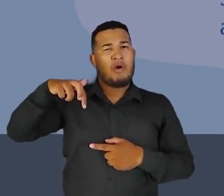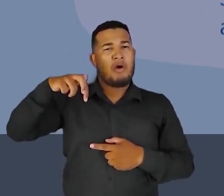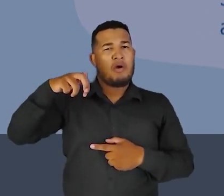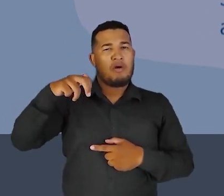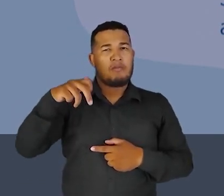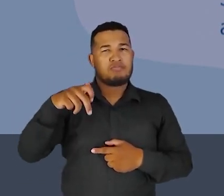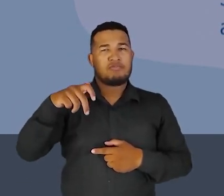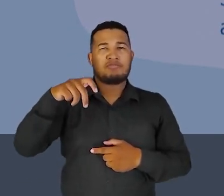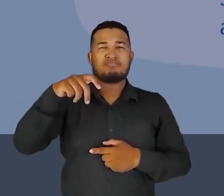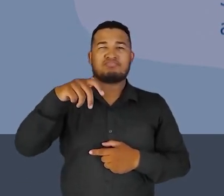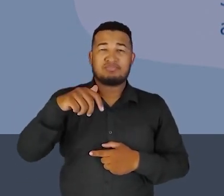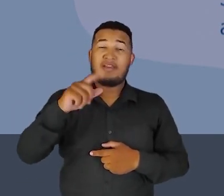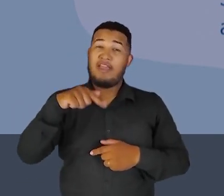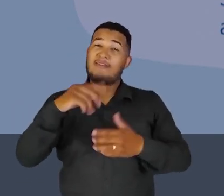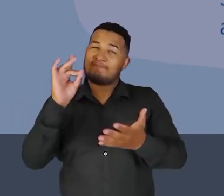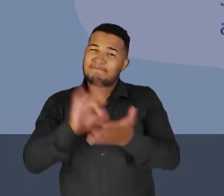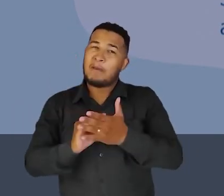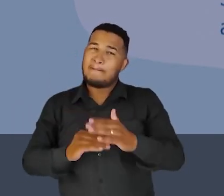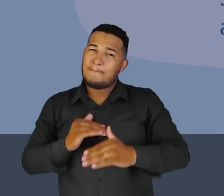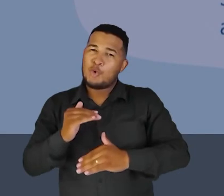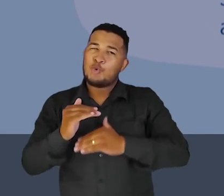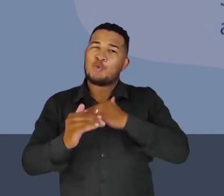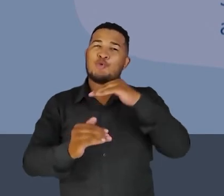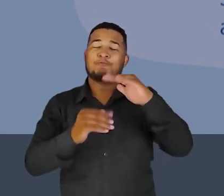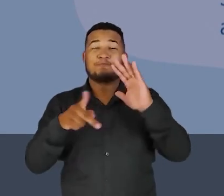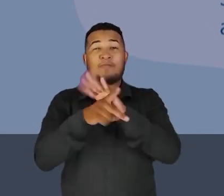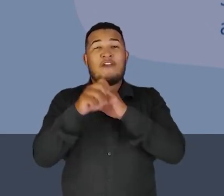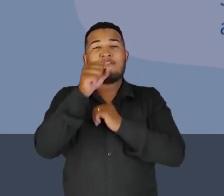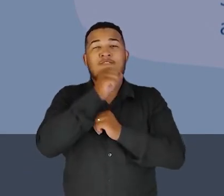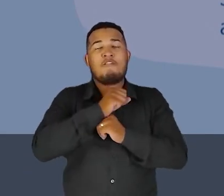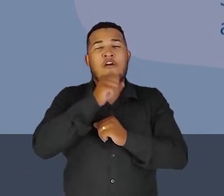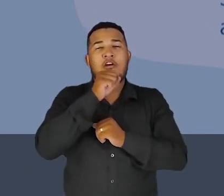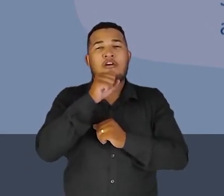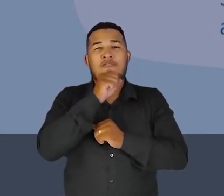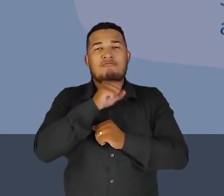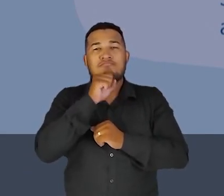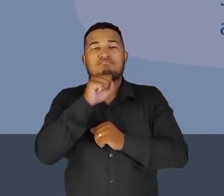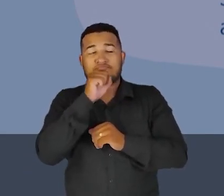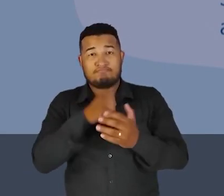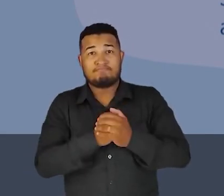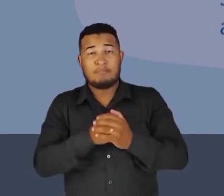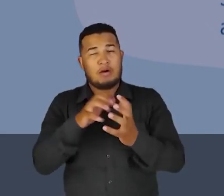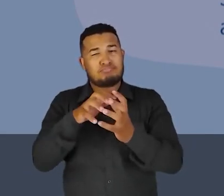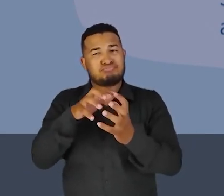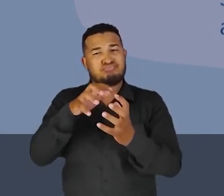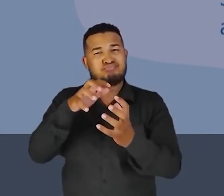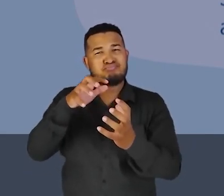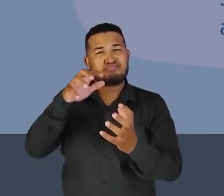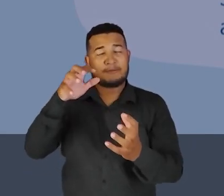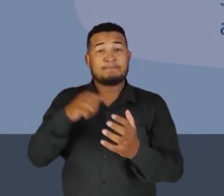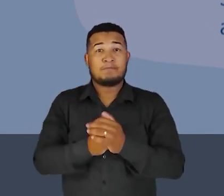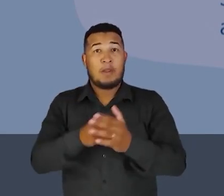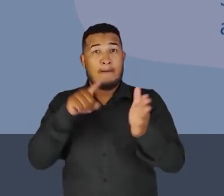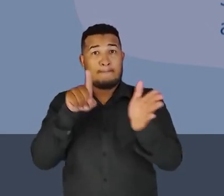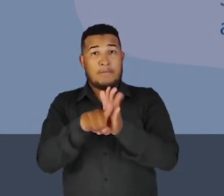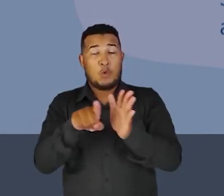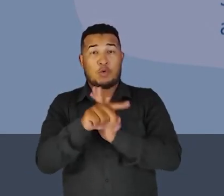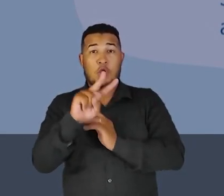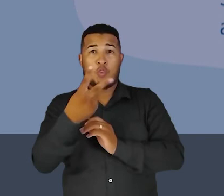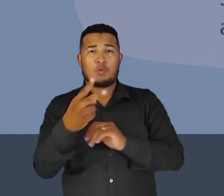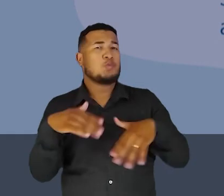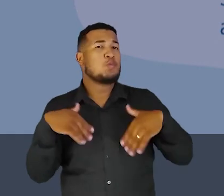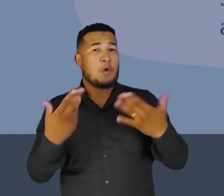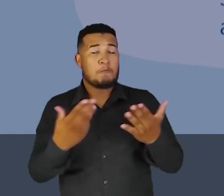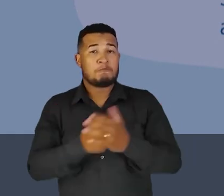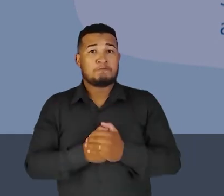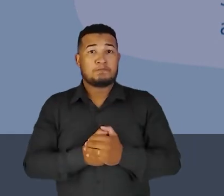Então, é este o processo de envelhecimento. Então, a pergunta número 2 é a seguinte: